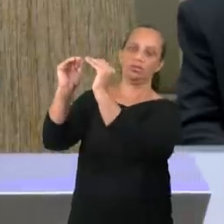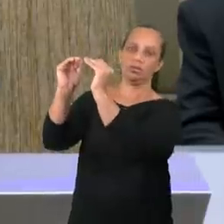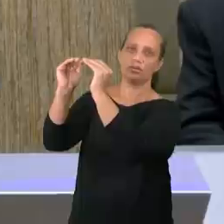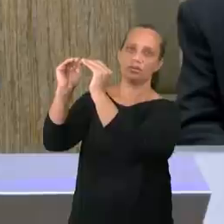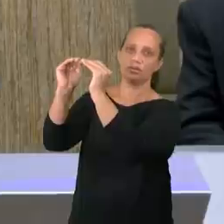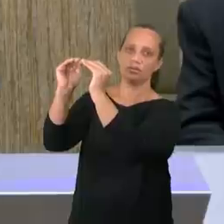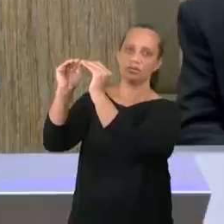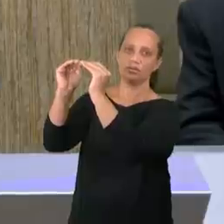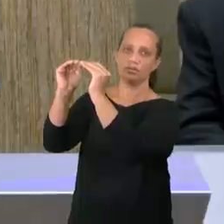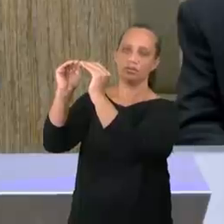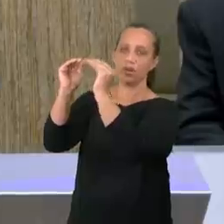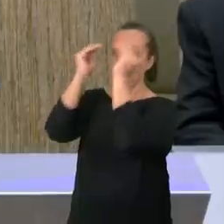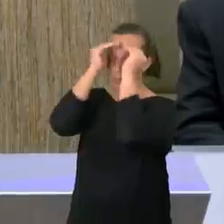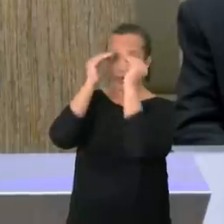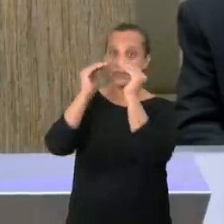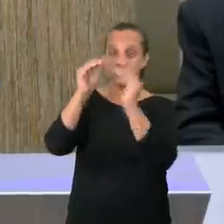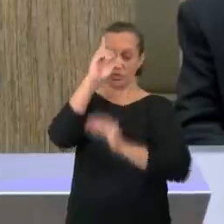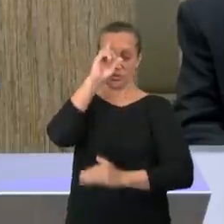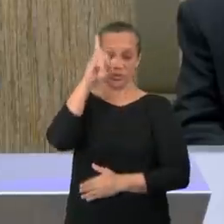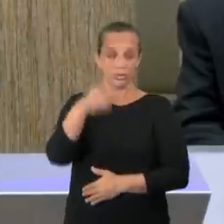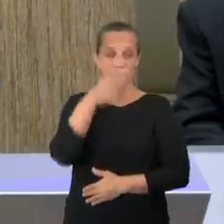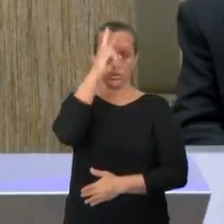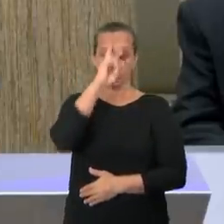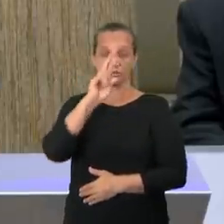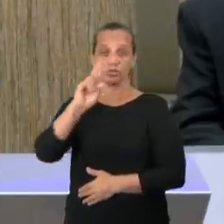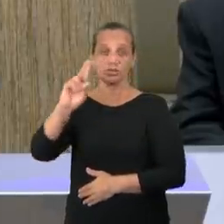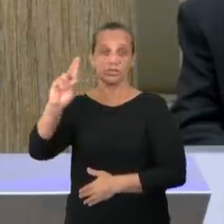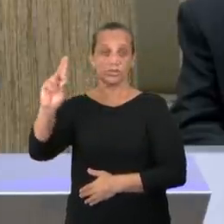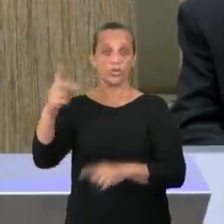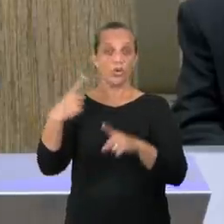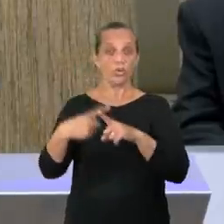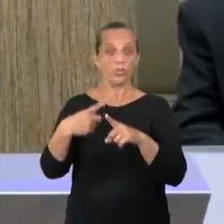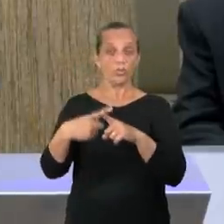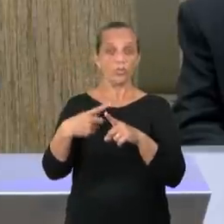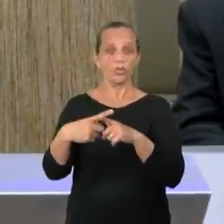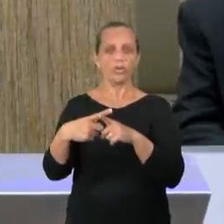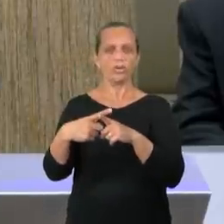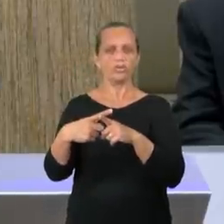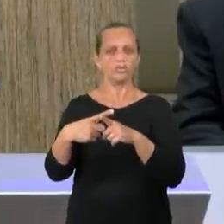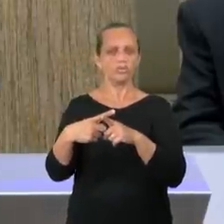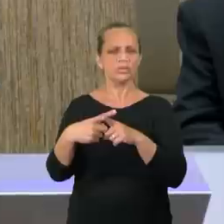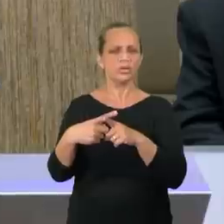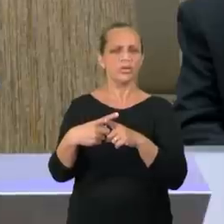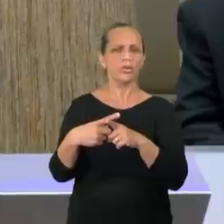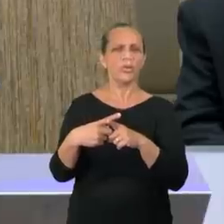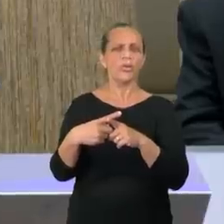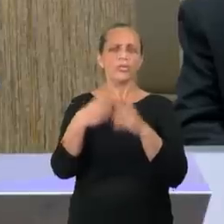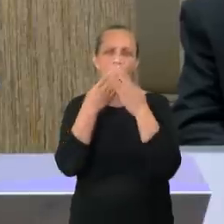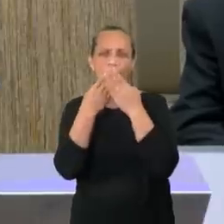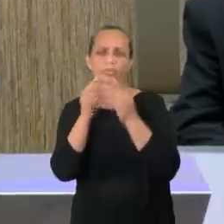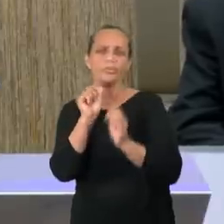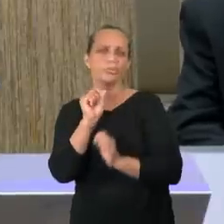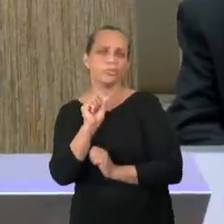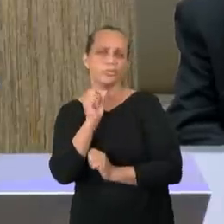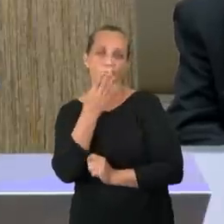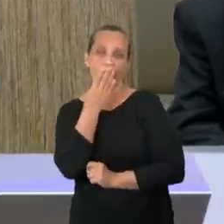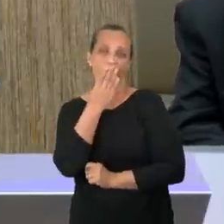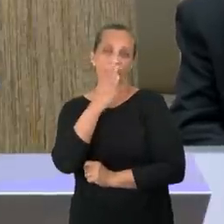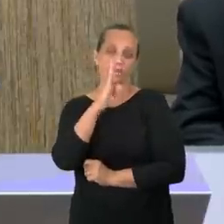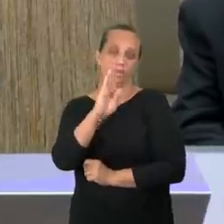aos seus mandamentos. Eles tinham prometido fazer isto ao próprio Moisés,